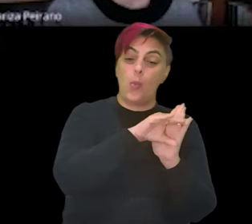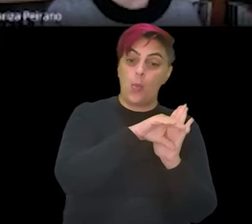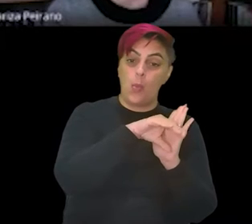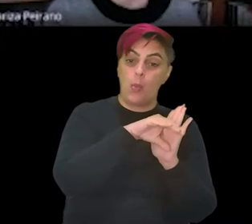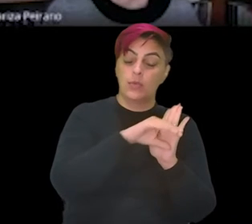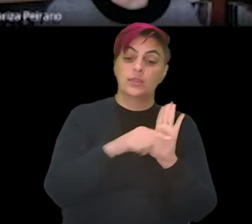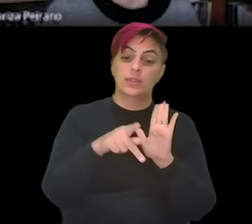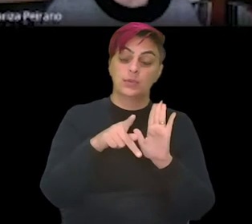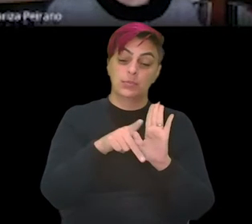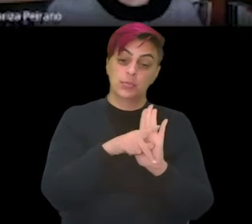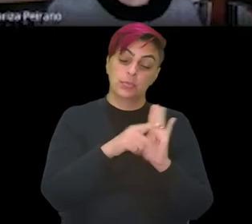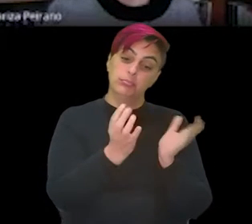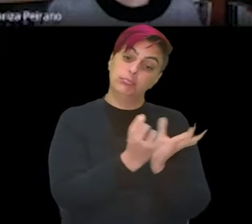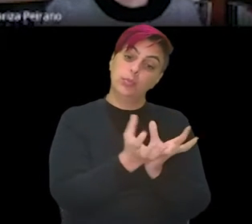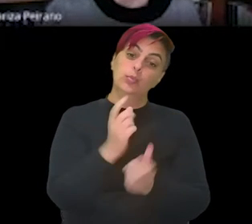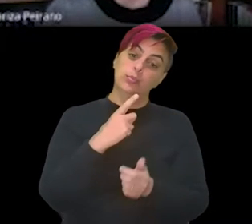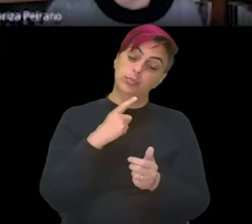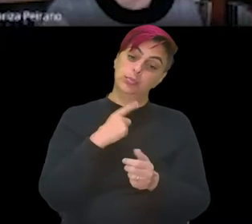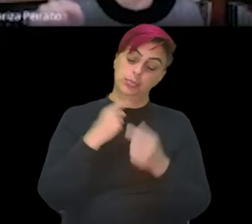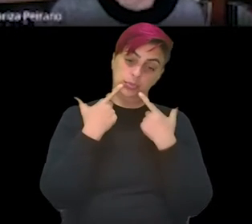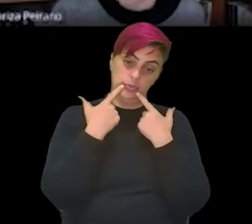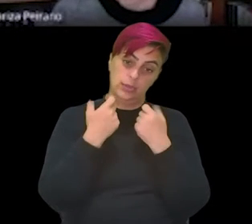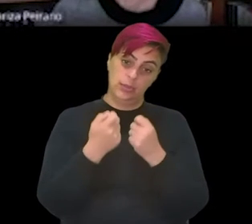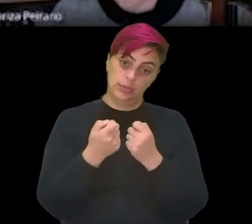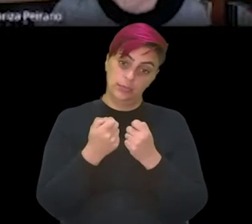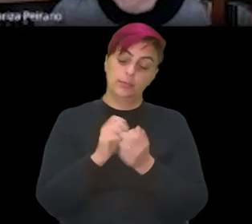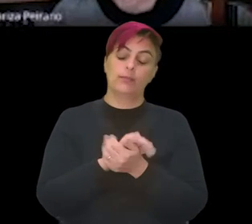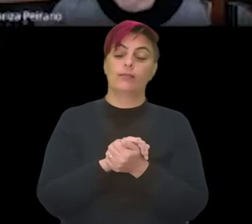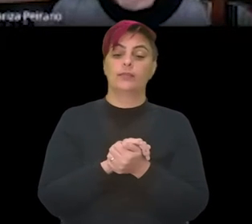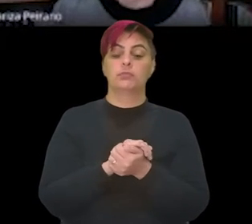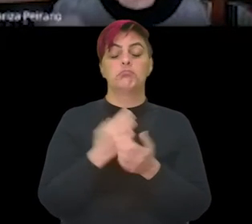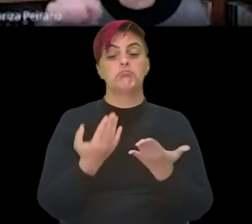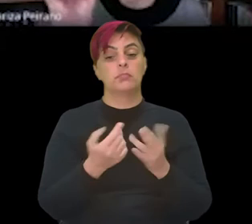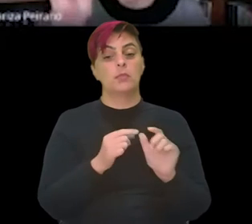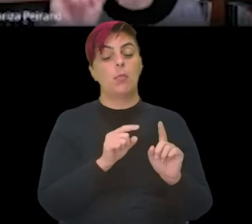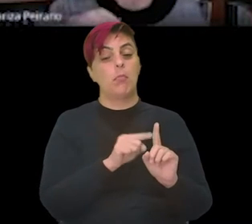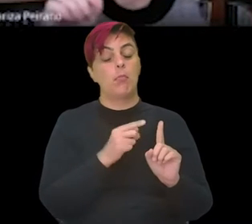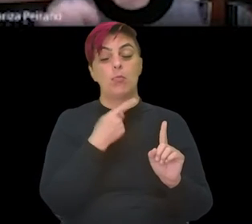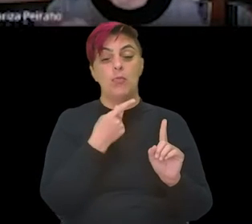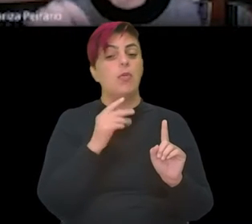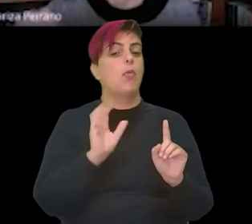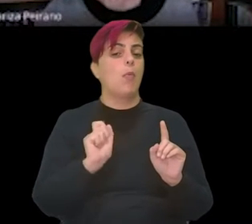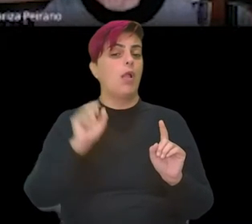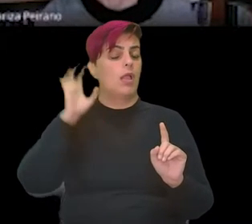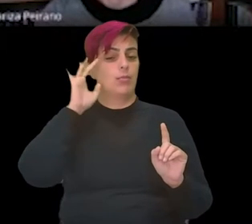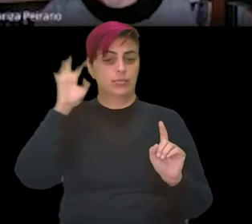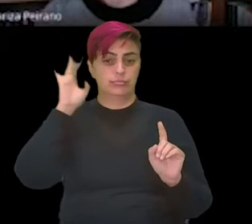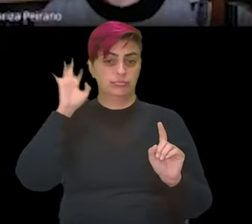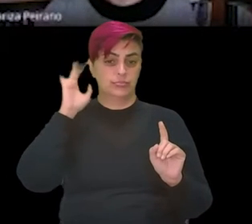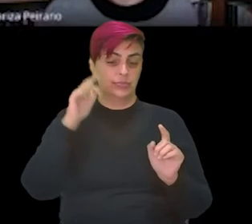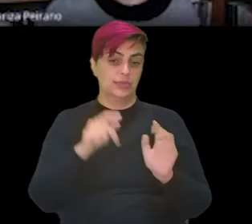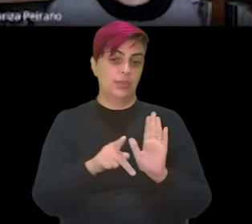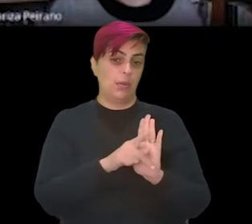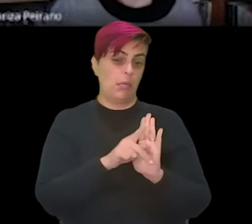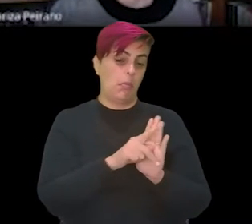trobriandeses tinham da linguagem. Tratava-se, portanto, nas palavras dele, de uma teoria nativa